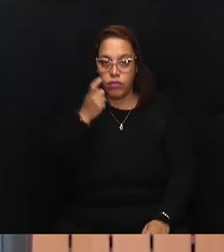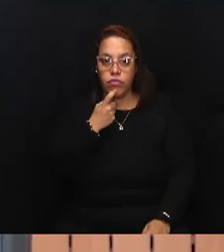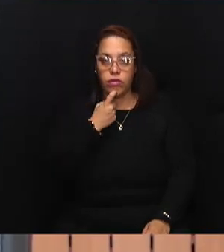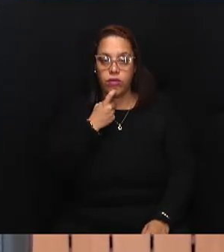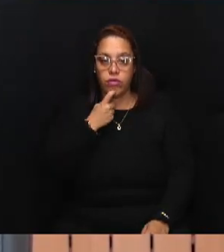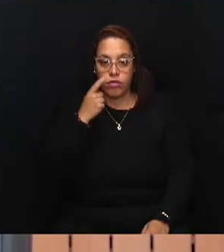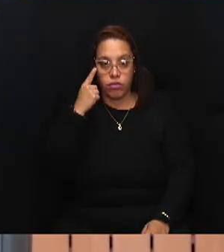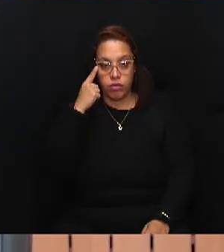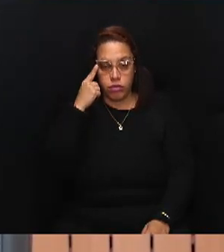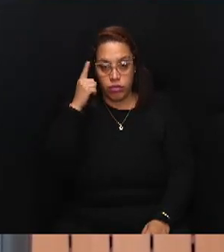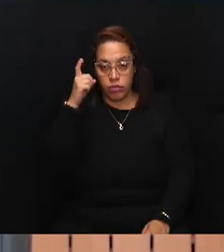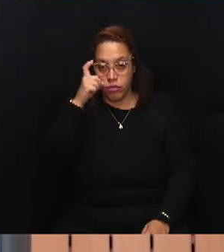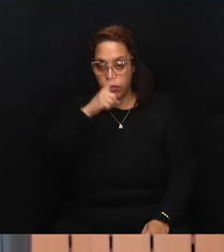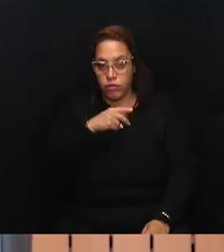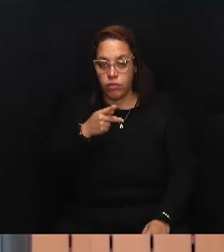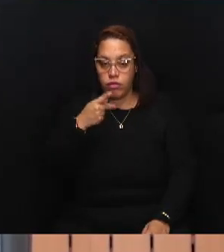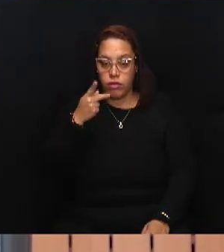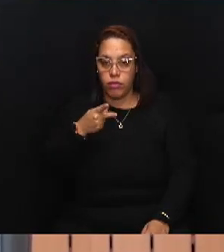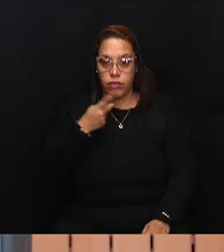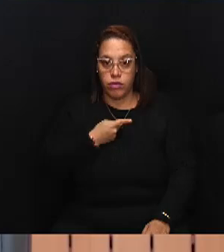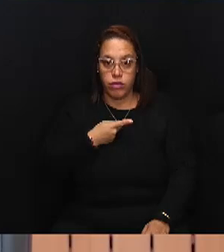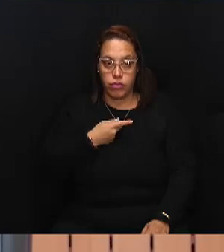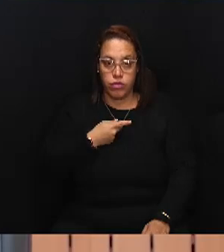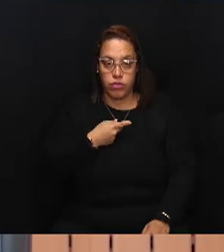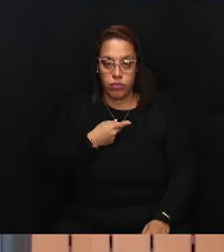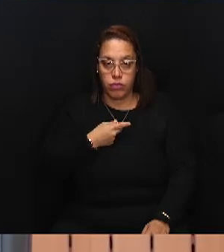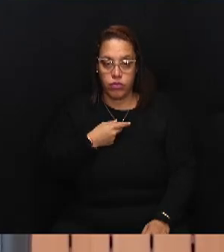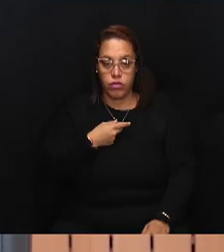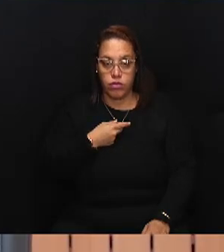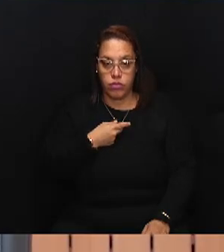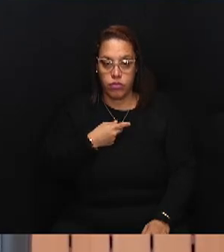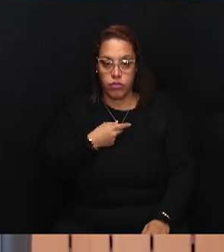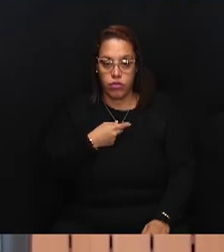um pouco mais difícil de falar, de preferência,